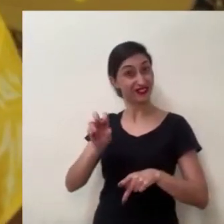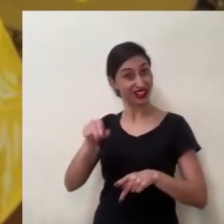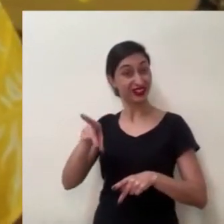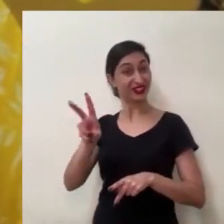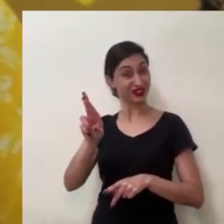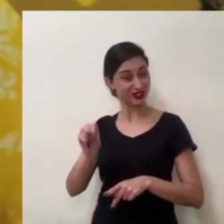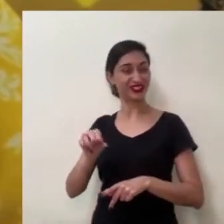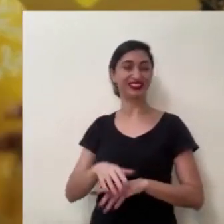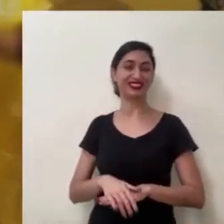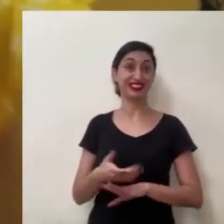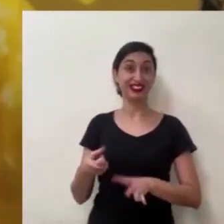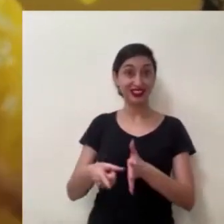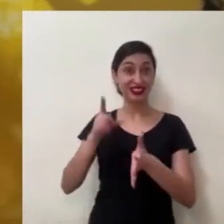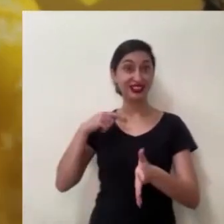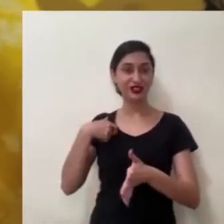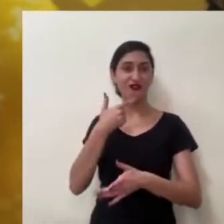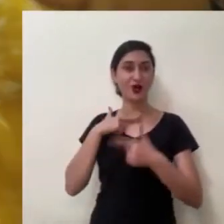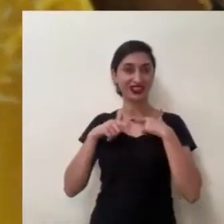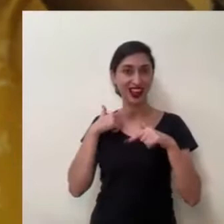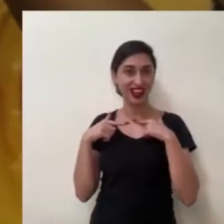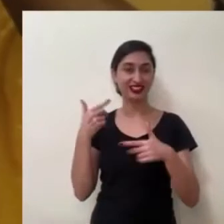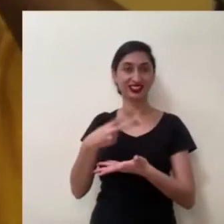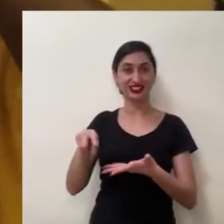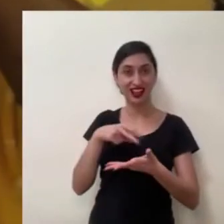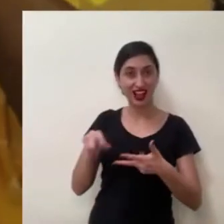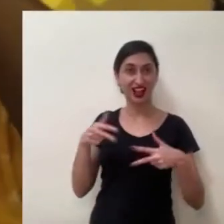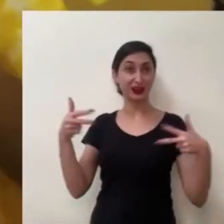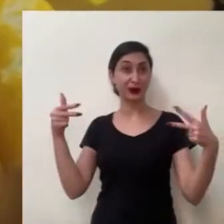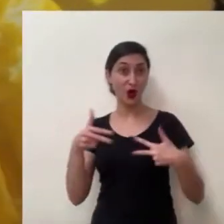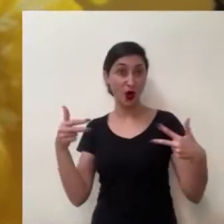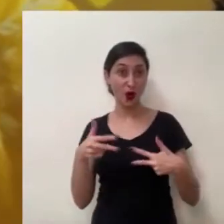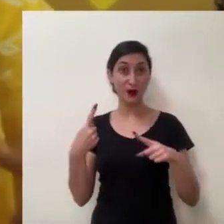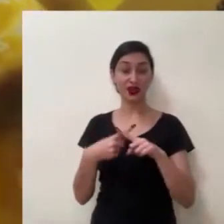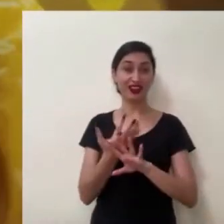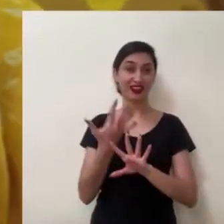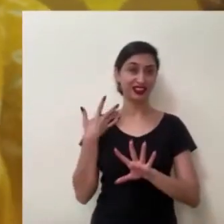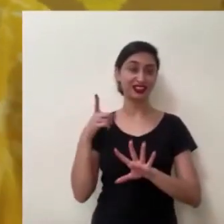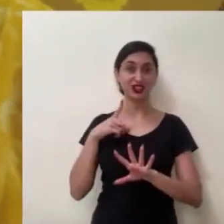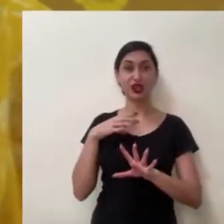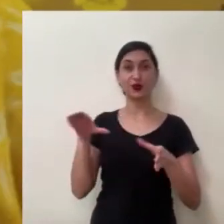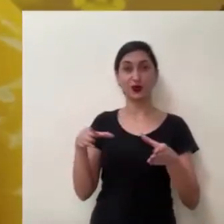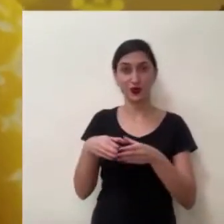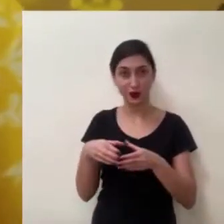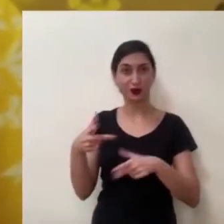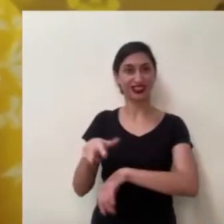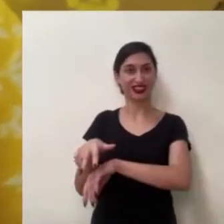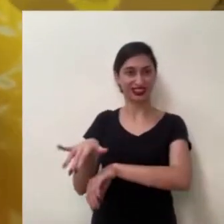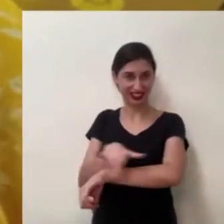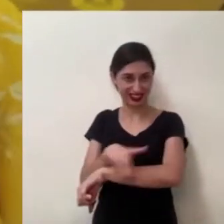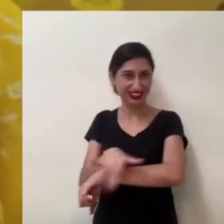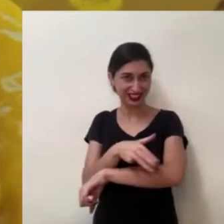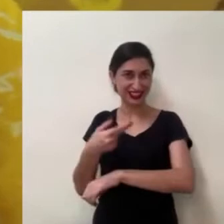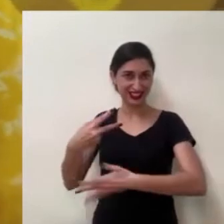dançar hip-hop, que, né, antigamente tinha uns grupos culturais de danças urbanas aqui, que era dança de rua, né? E aí